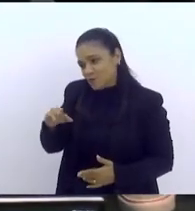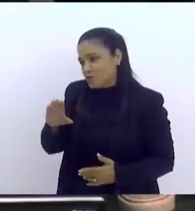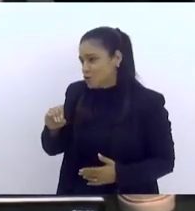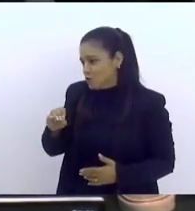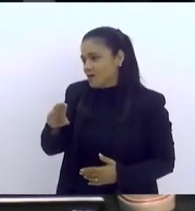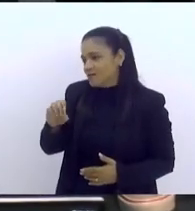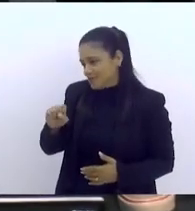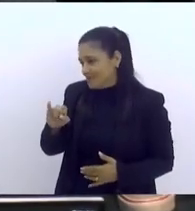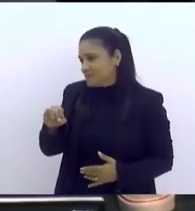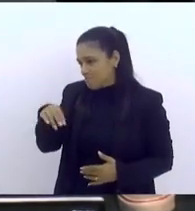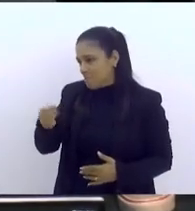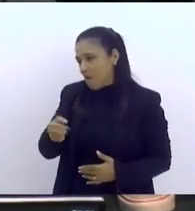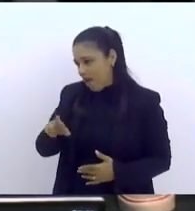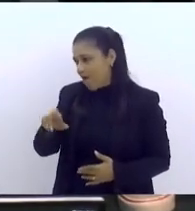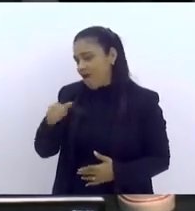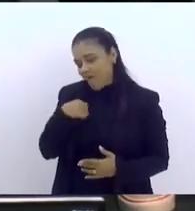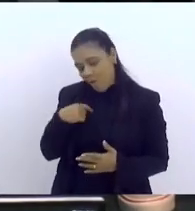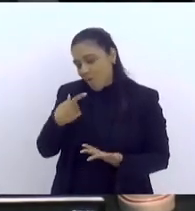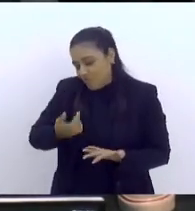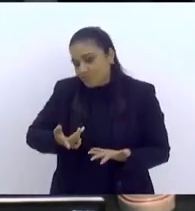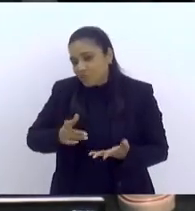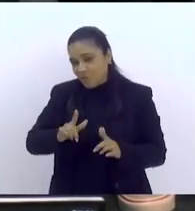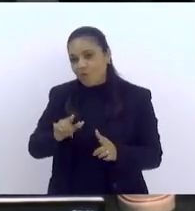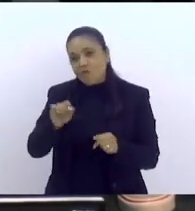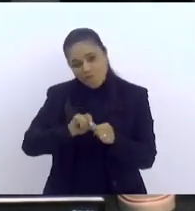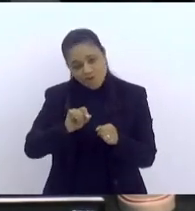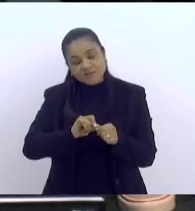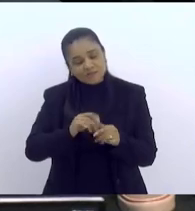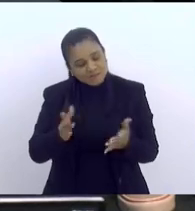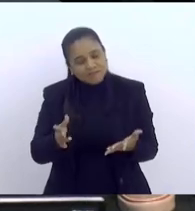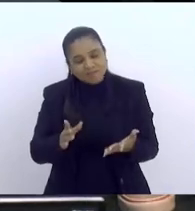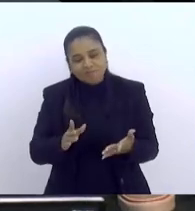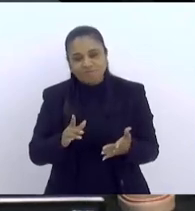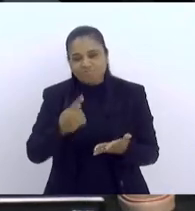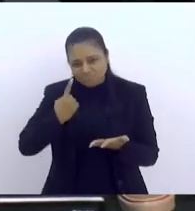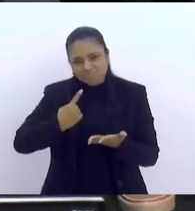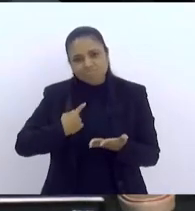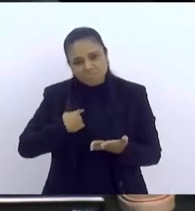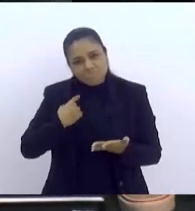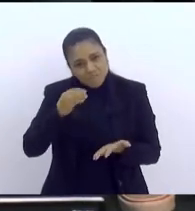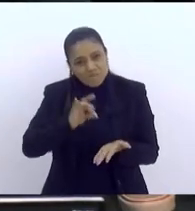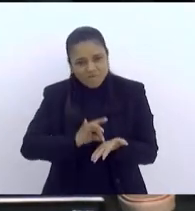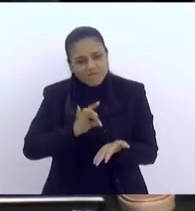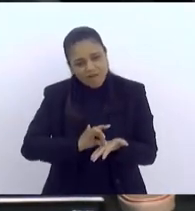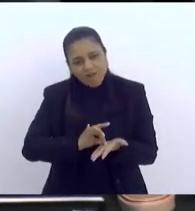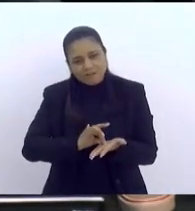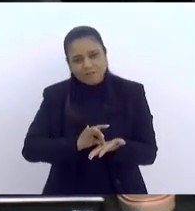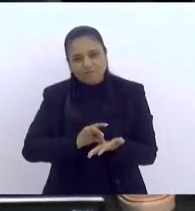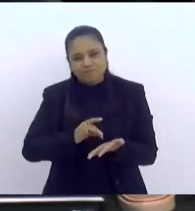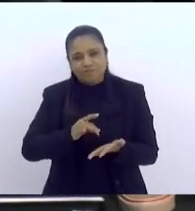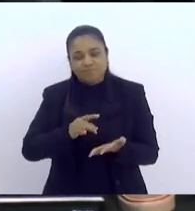de propósito mesmo. É uma pena que nós estejamos vivenciando no Brasil